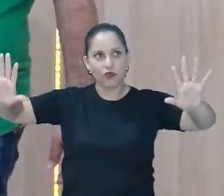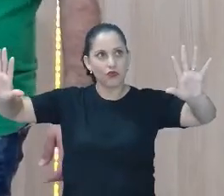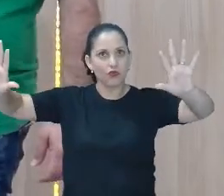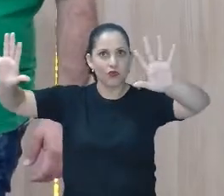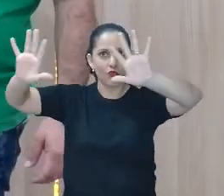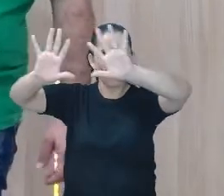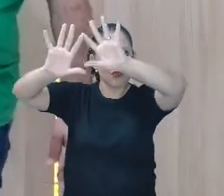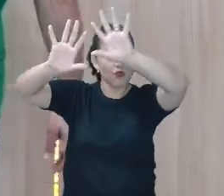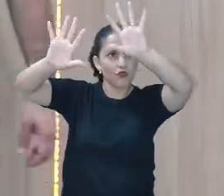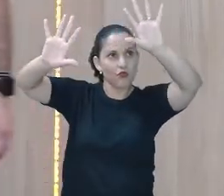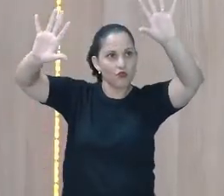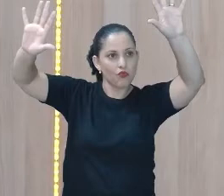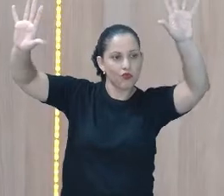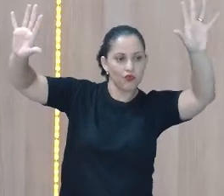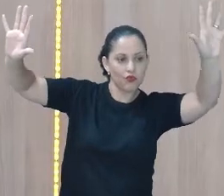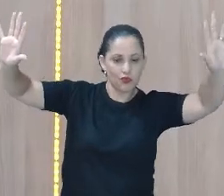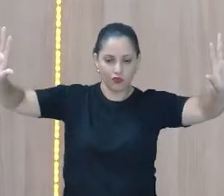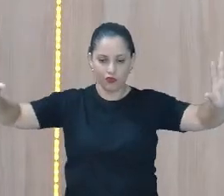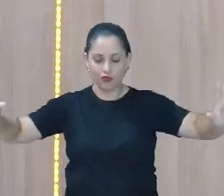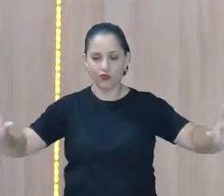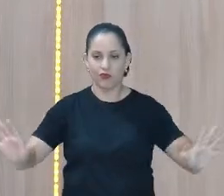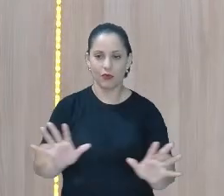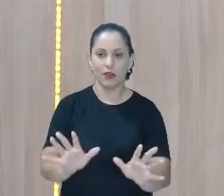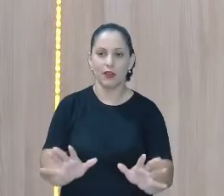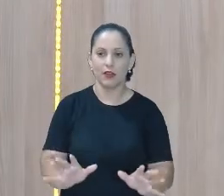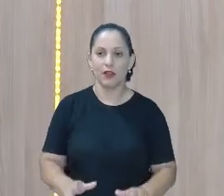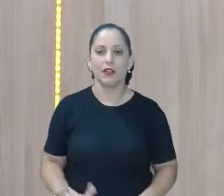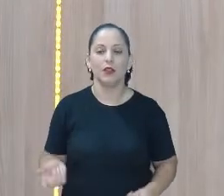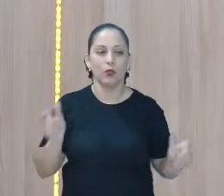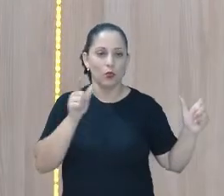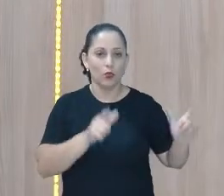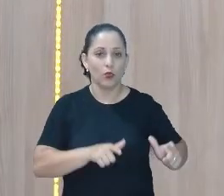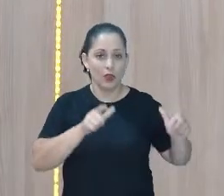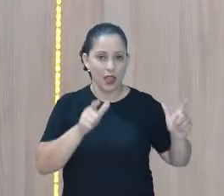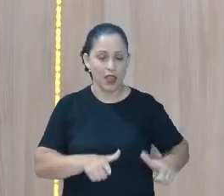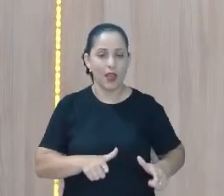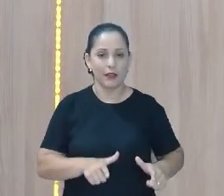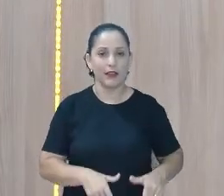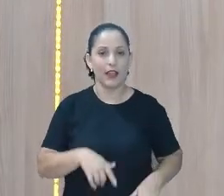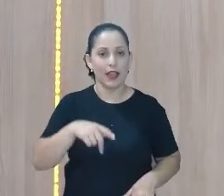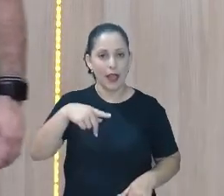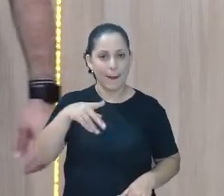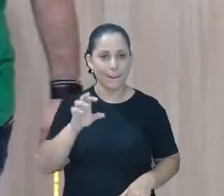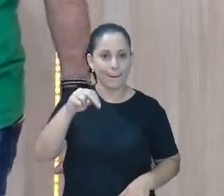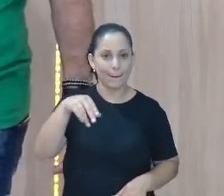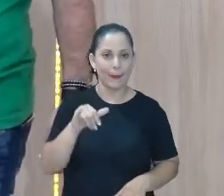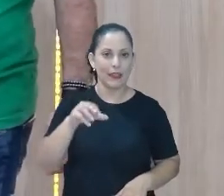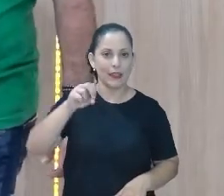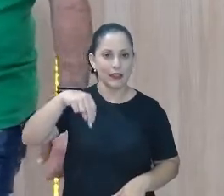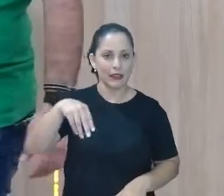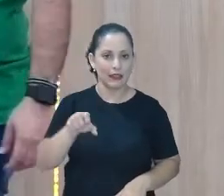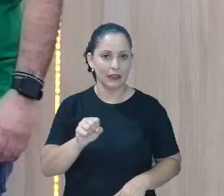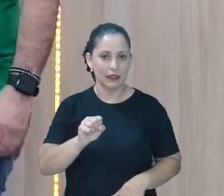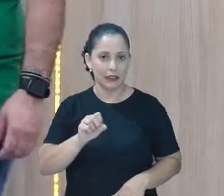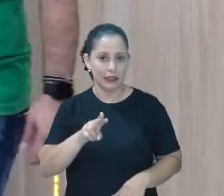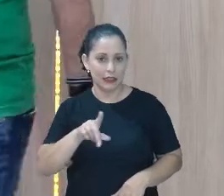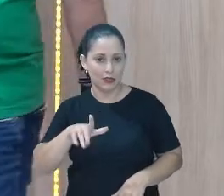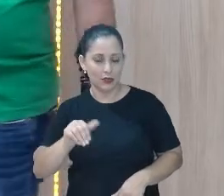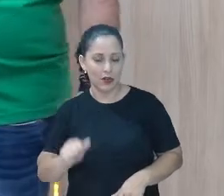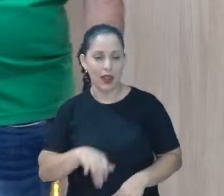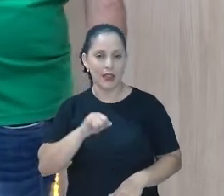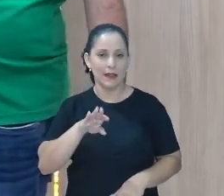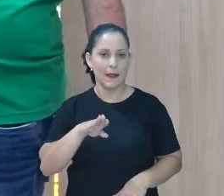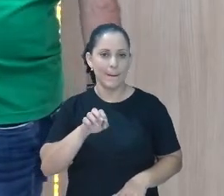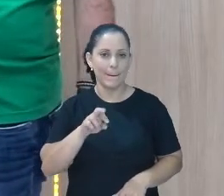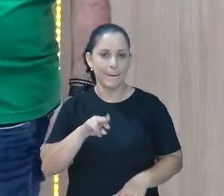era uma extensão que ia desde a Península Ibérica, passando aqui ó, pelo norte da África, até